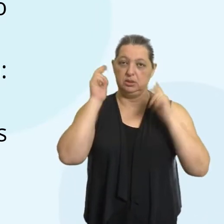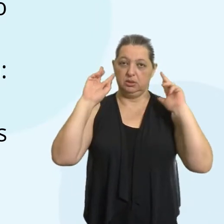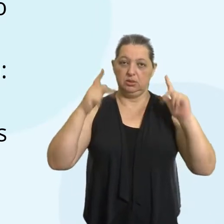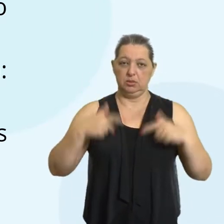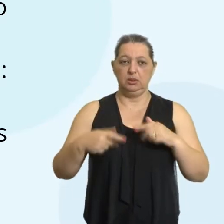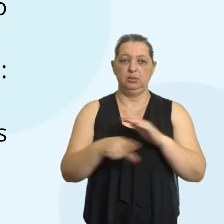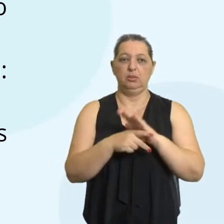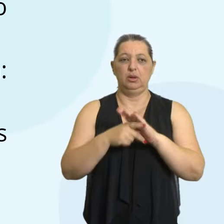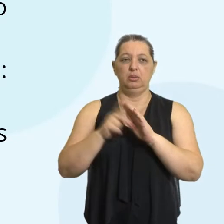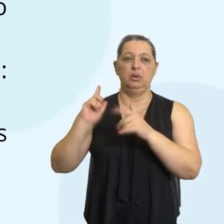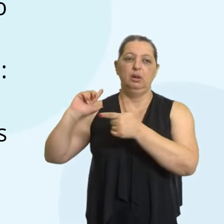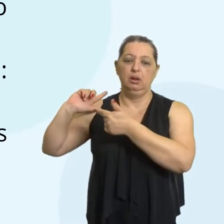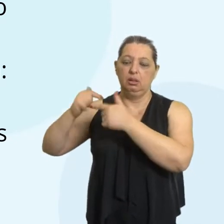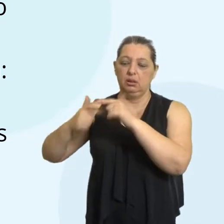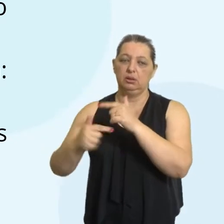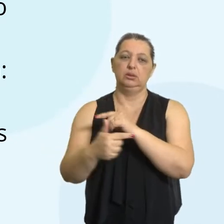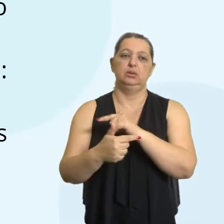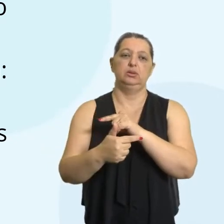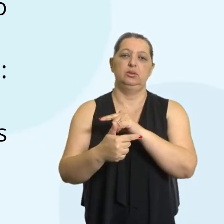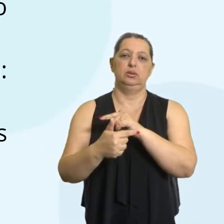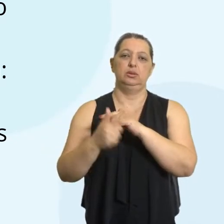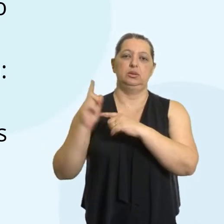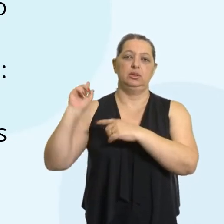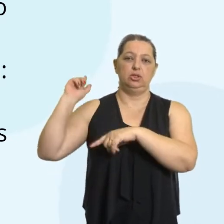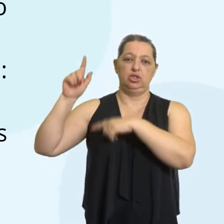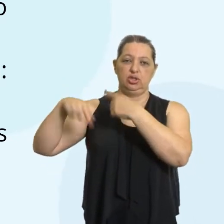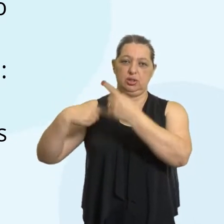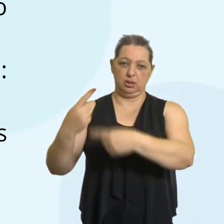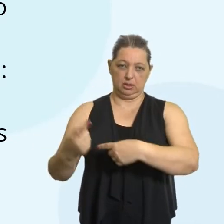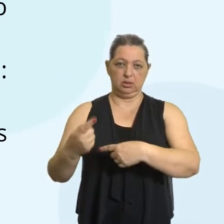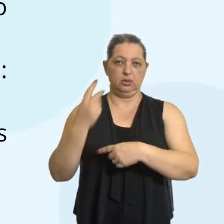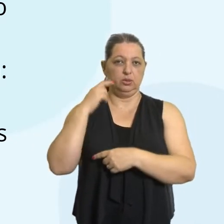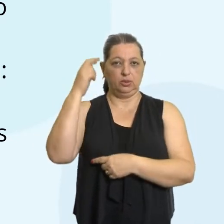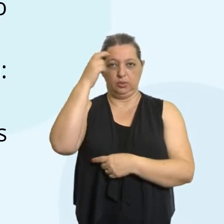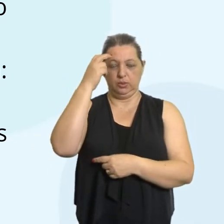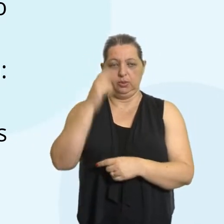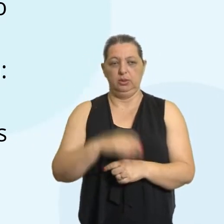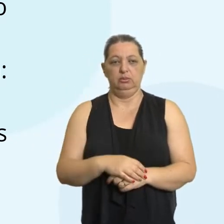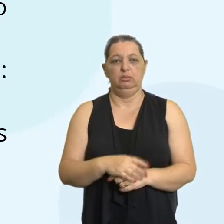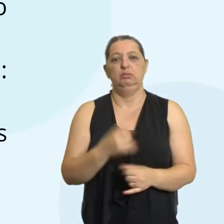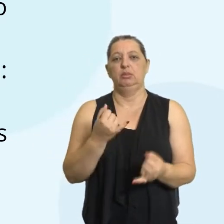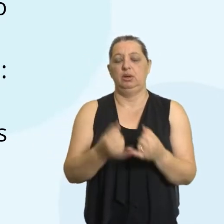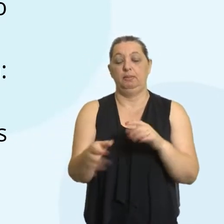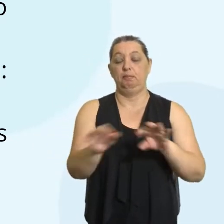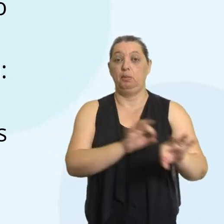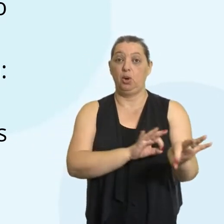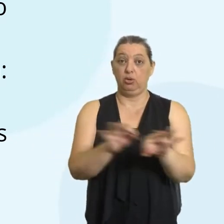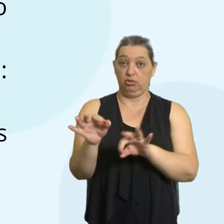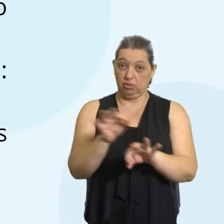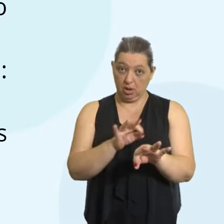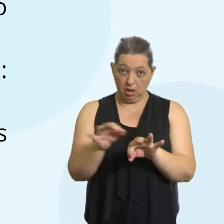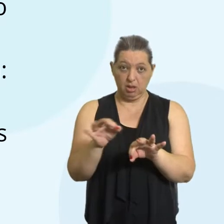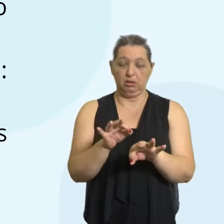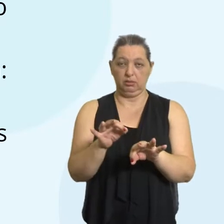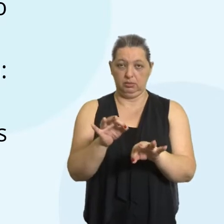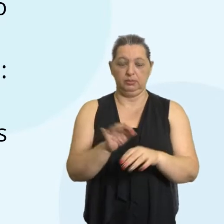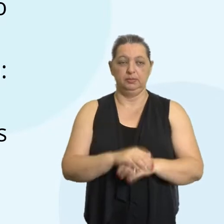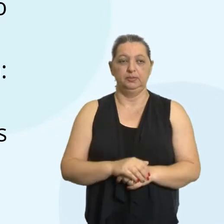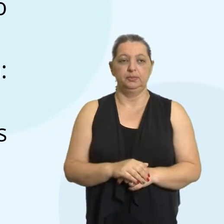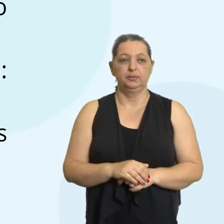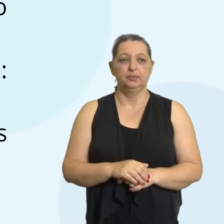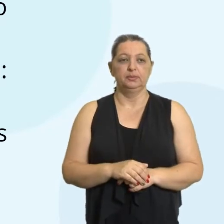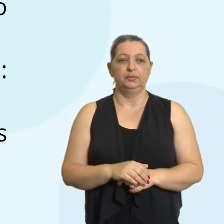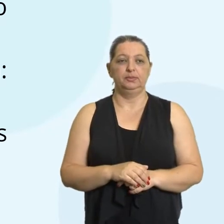chamar tradições heranças culturais essa unidade curricular ela é como se fosse um grande projeto falando bem a grosso modo